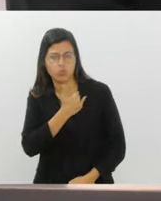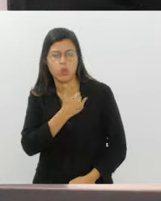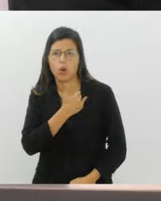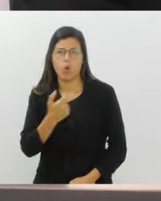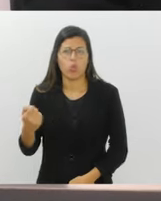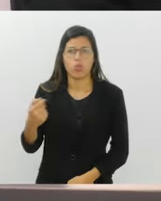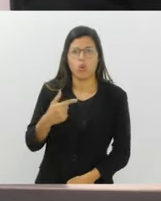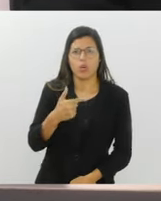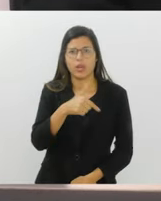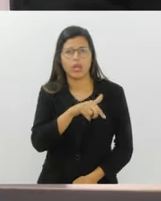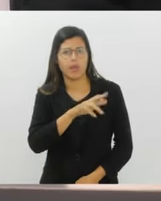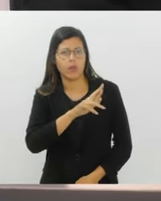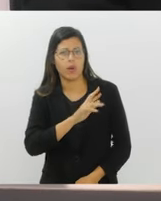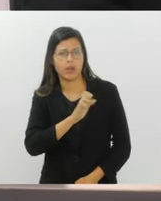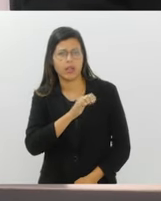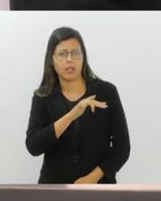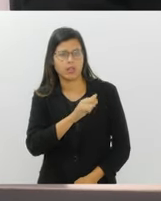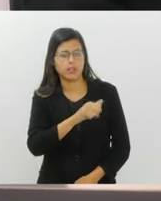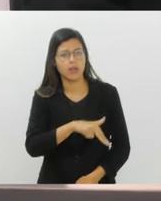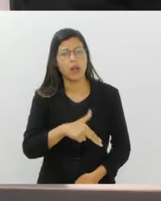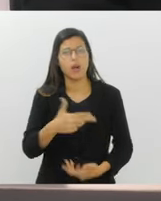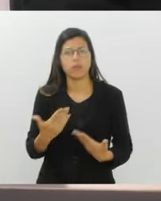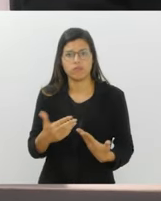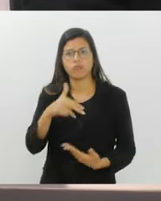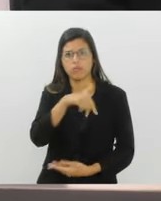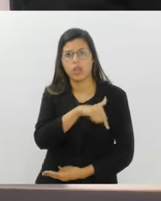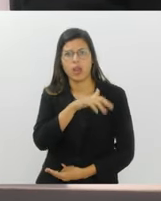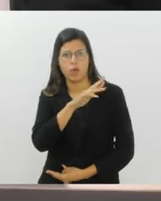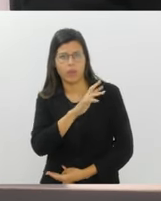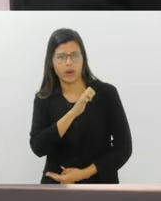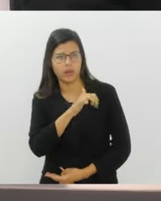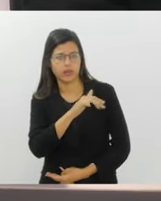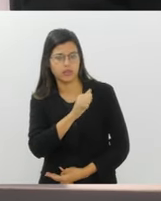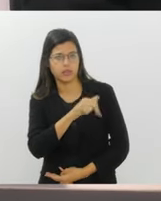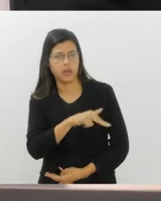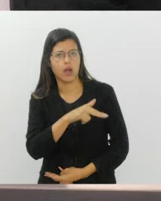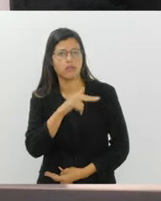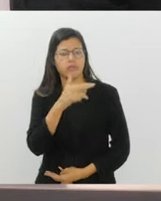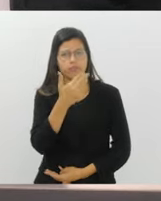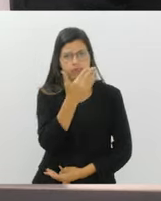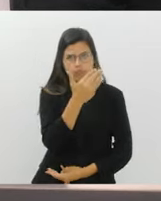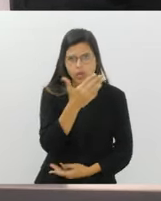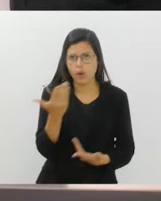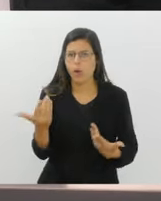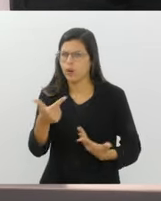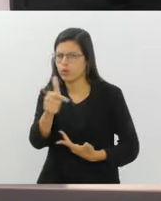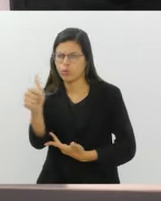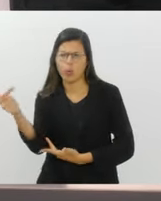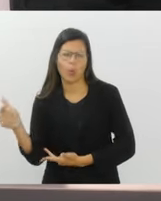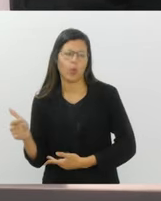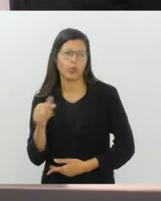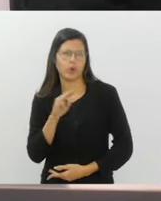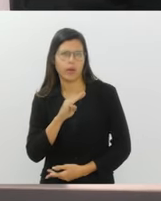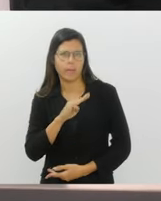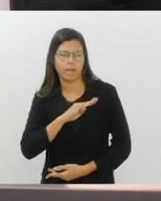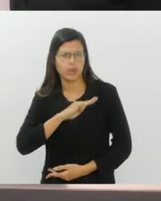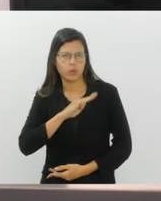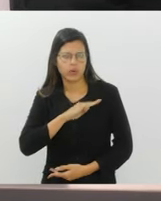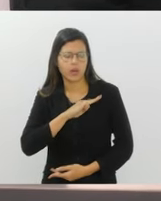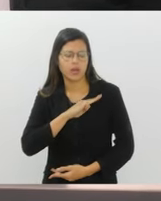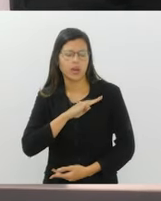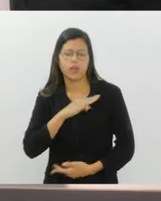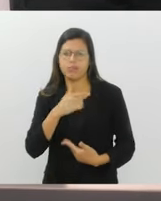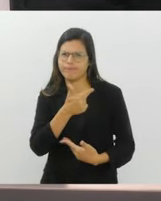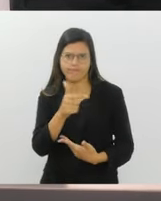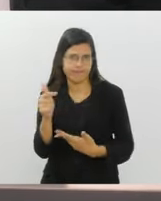o Renan em Niterói e vice-versa, como assim o Dionísio ali naquela região de Madureira e tudo mais. Fomos trabalhando, fazendo